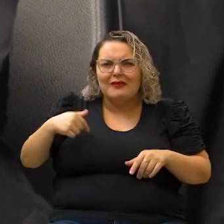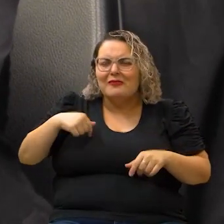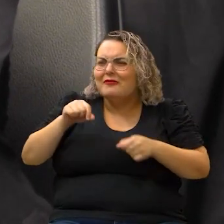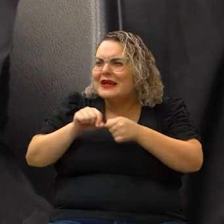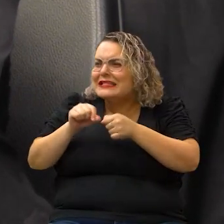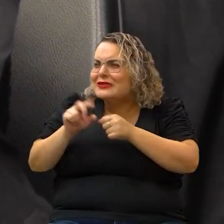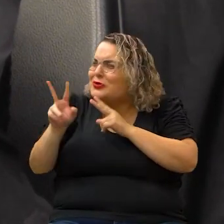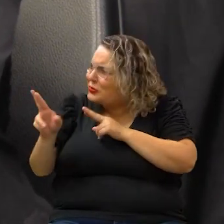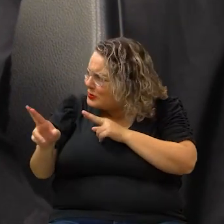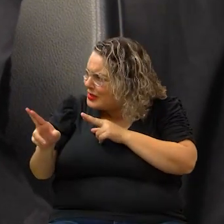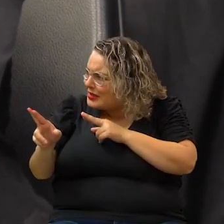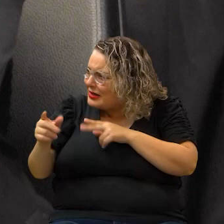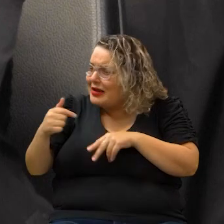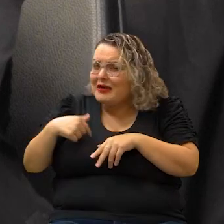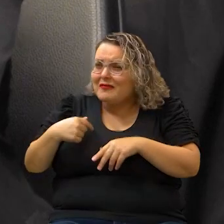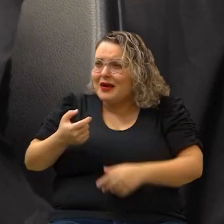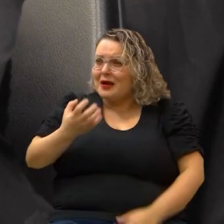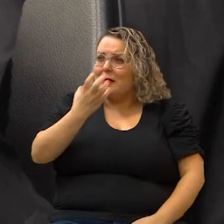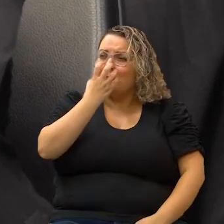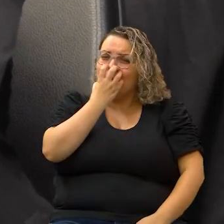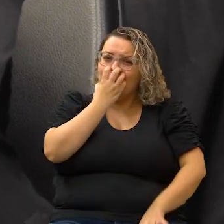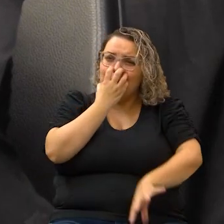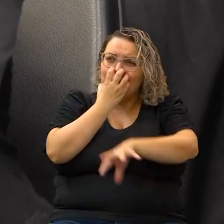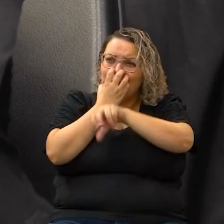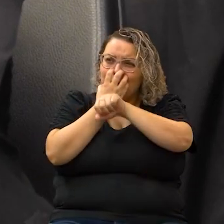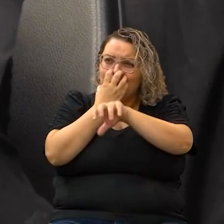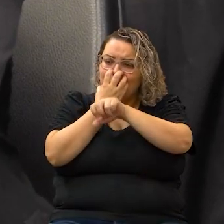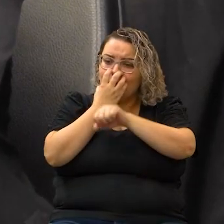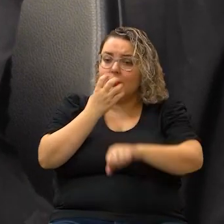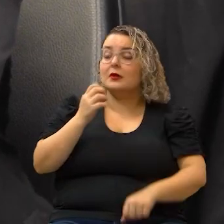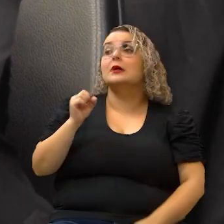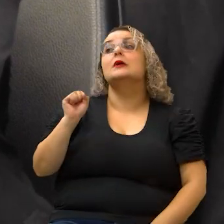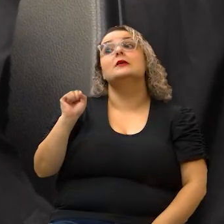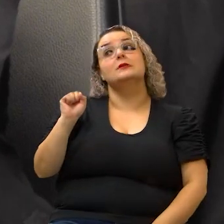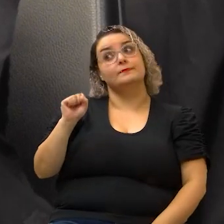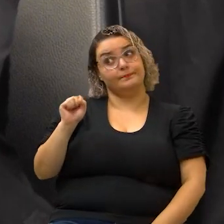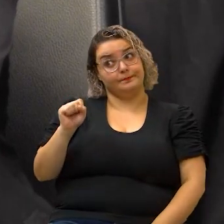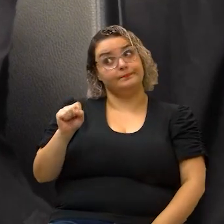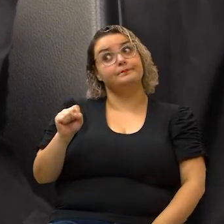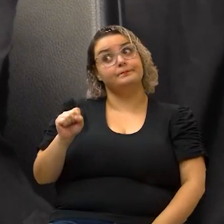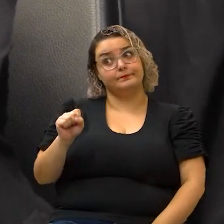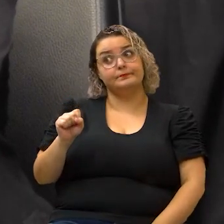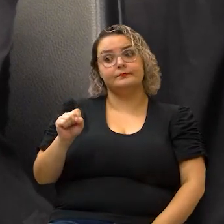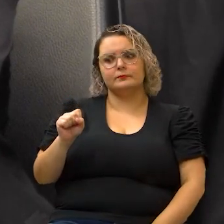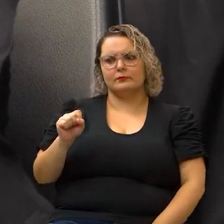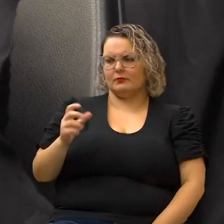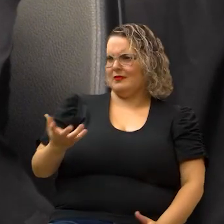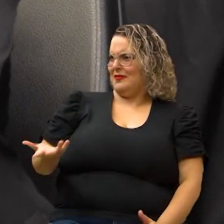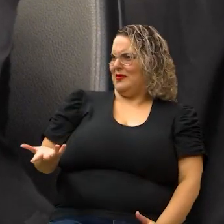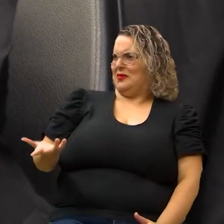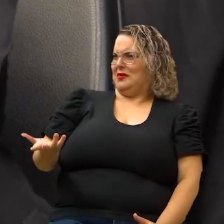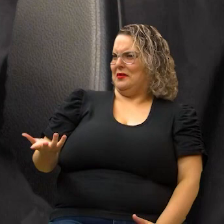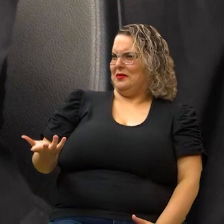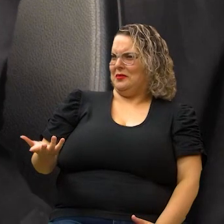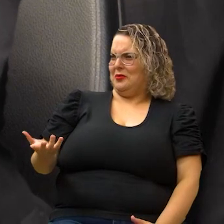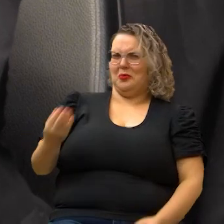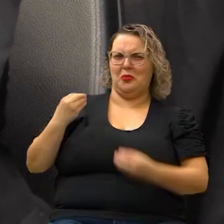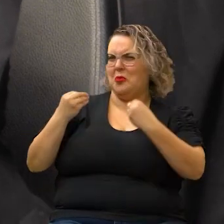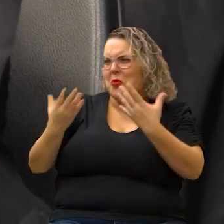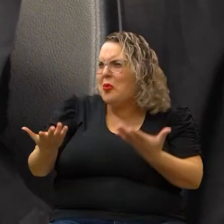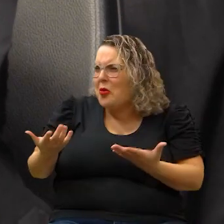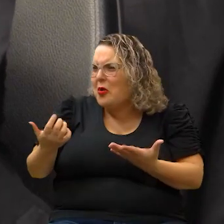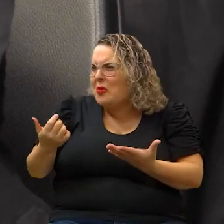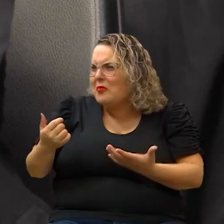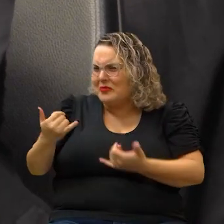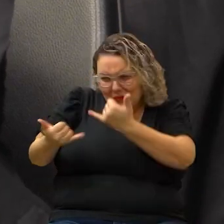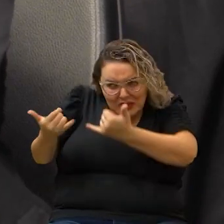fazer eu dormir? A senhora está dizendo o quê? Vai me entubar? Falou, isso, exatamente isso. Nossa, eu falei, que isso, doutor? Eu